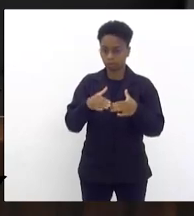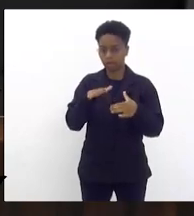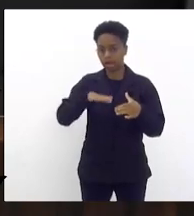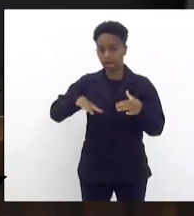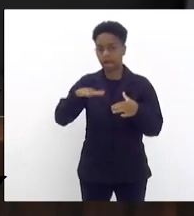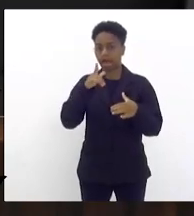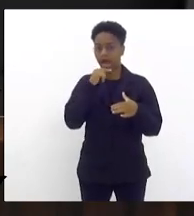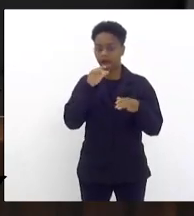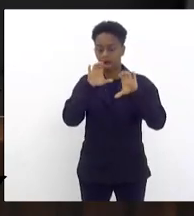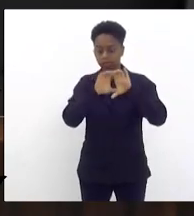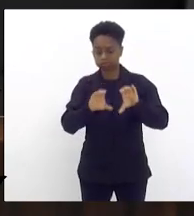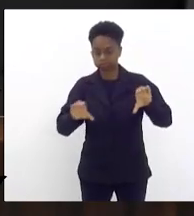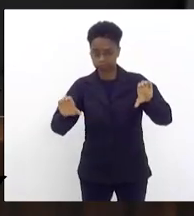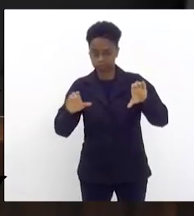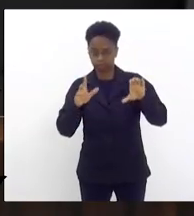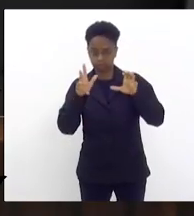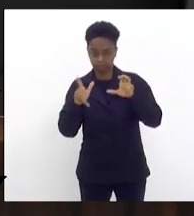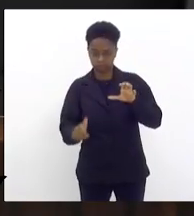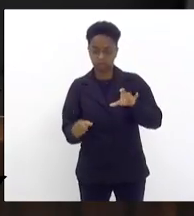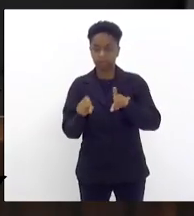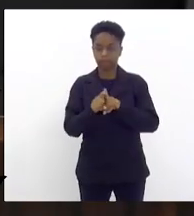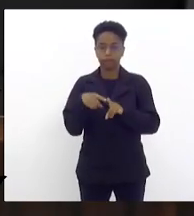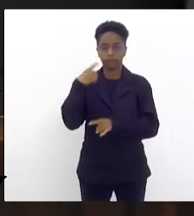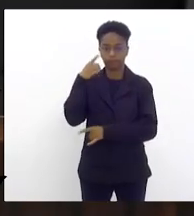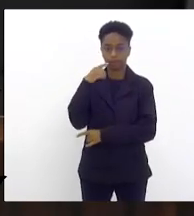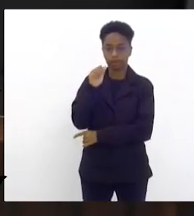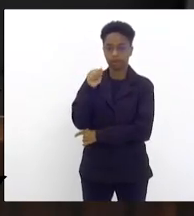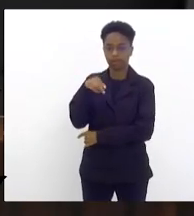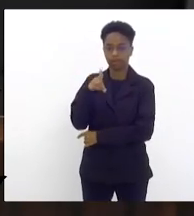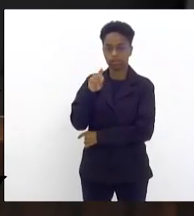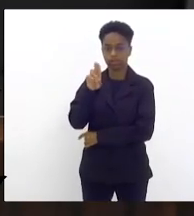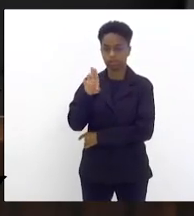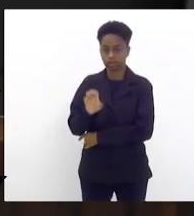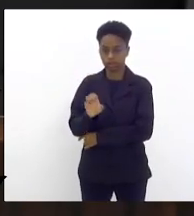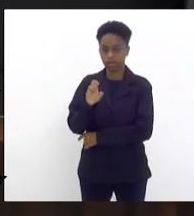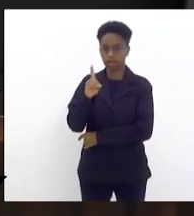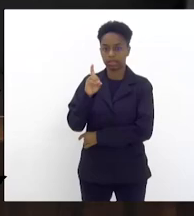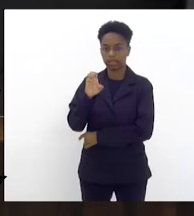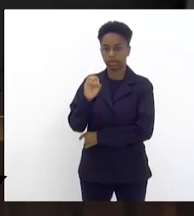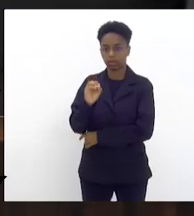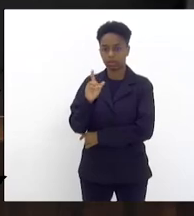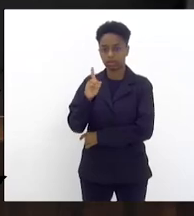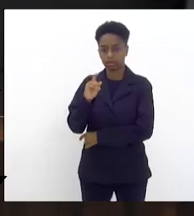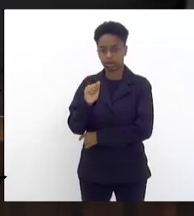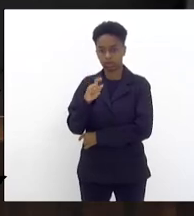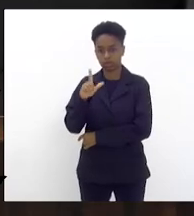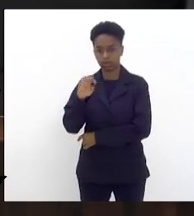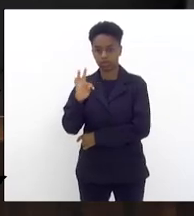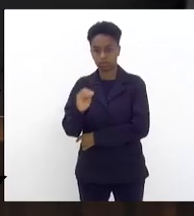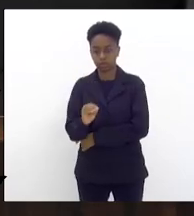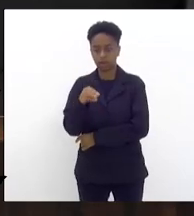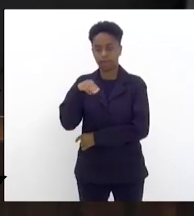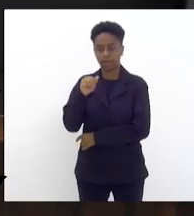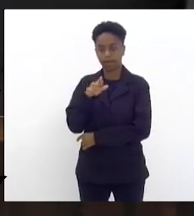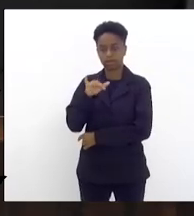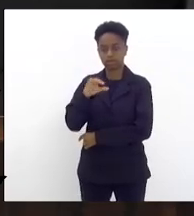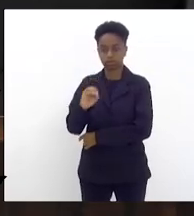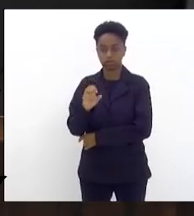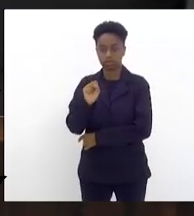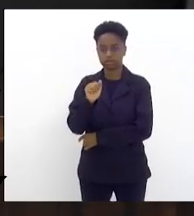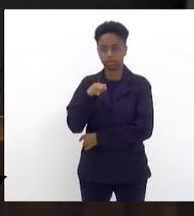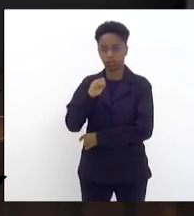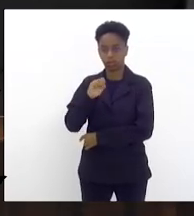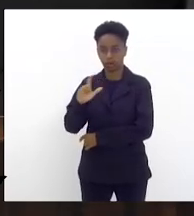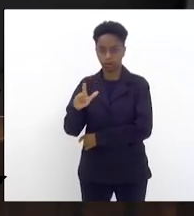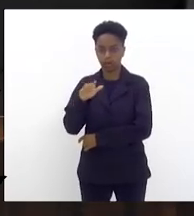Ambiental, e os senhores deputados André Correia, Dr. Deodalto, Márcio Canella, Samuel Malafaia,